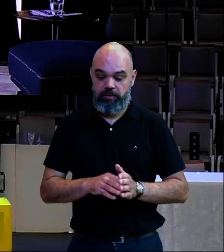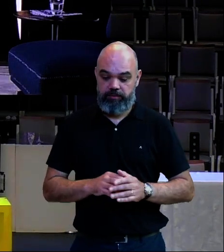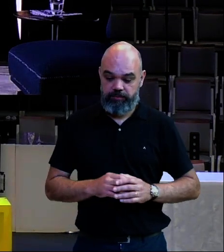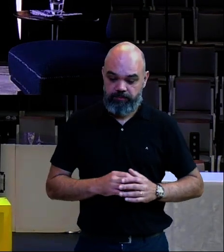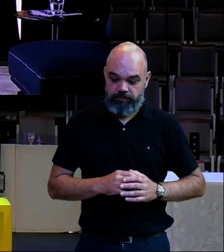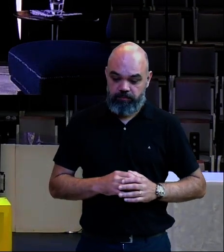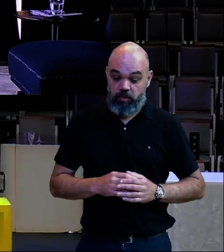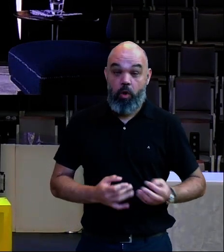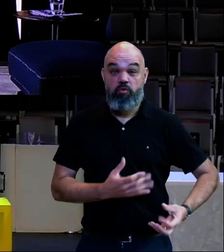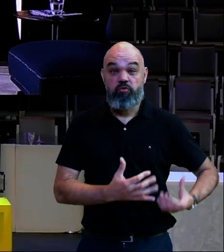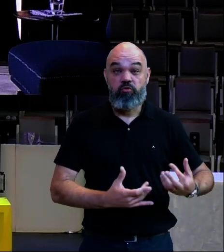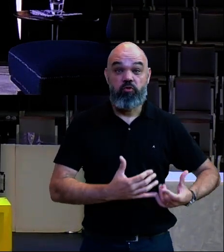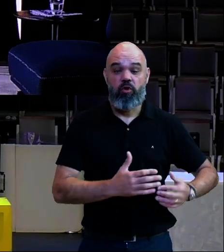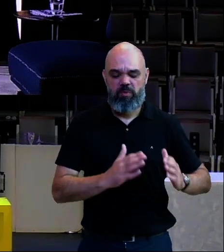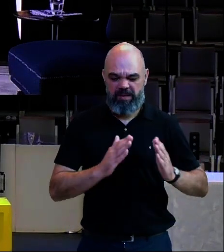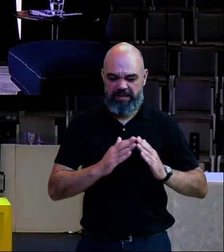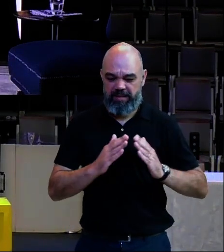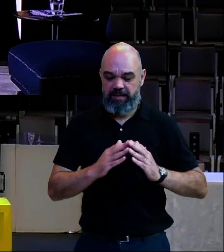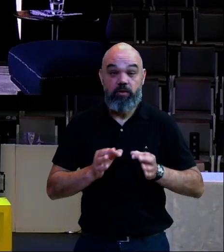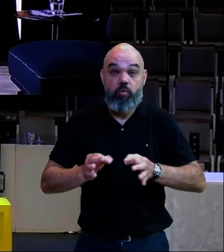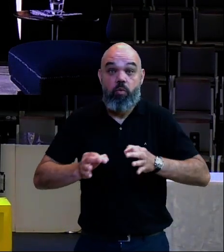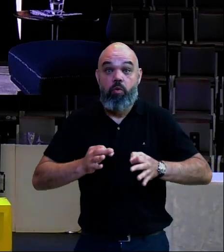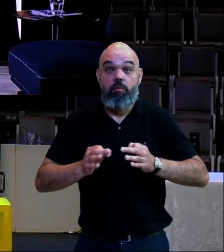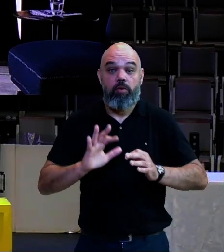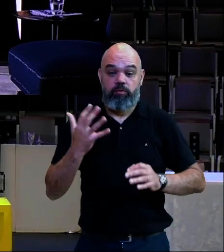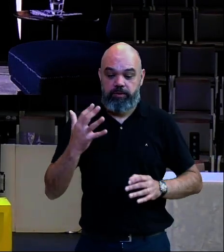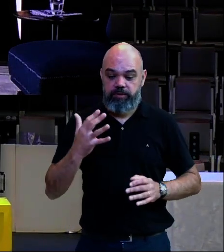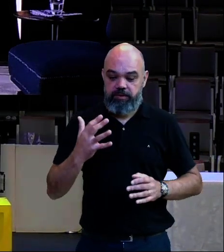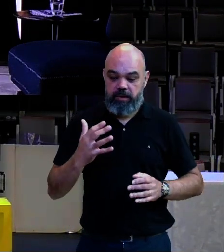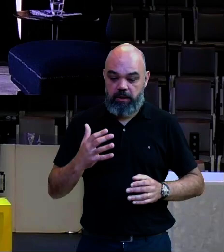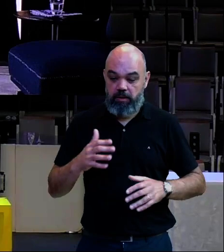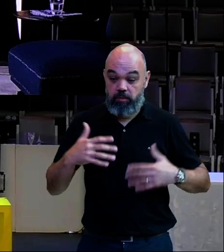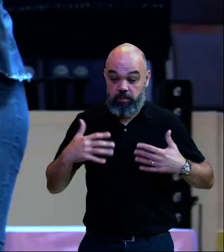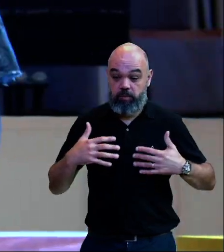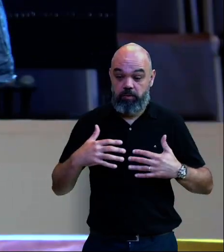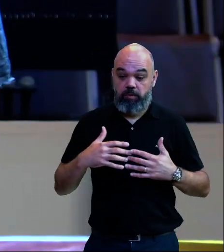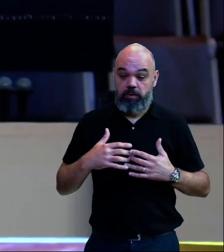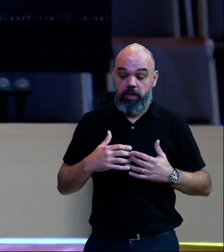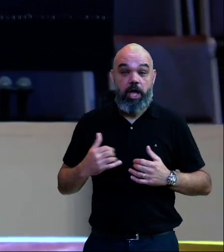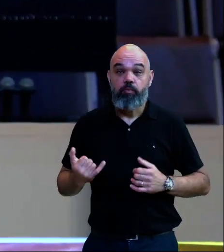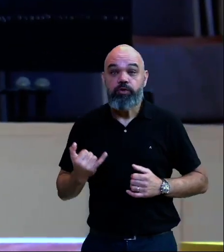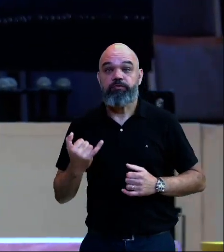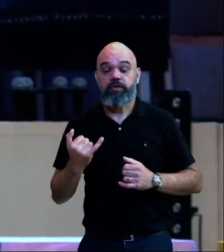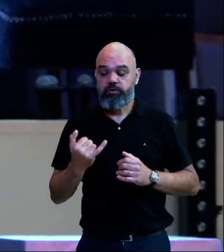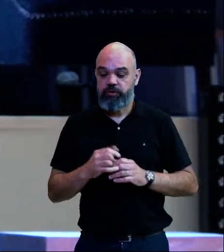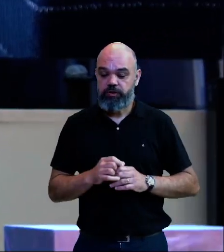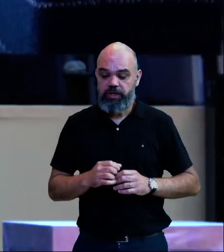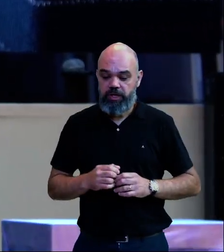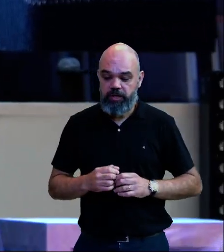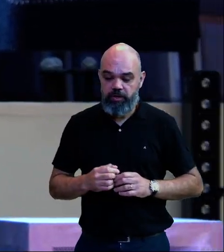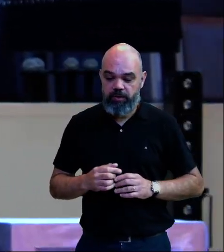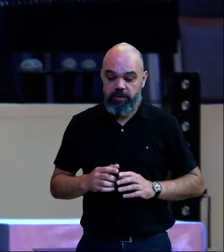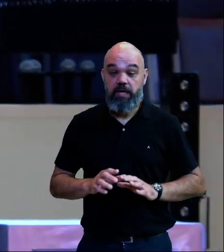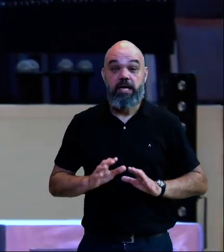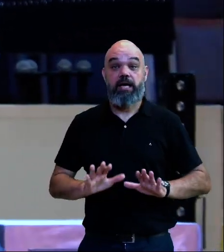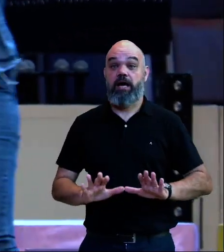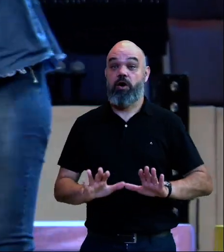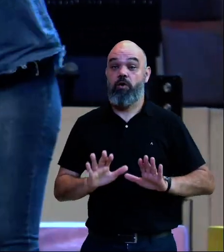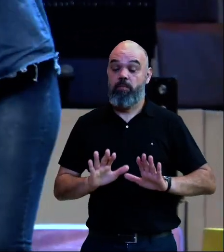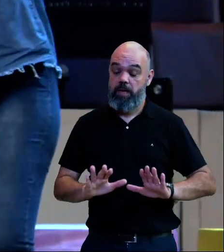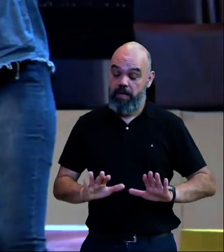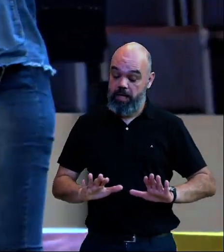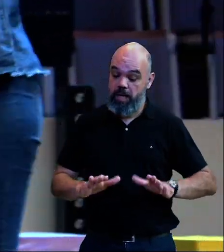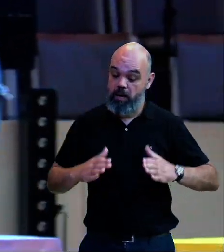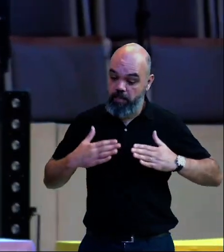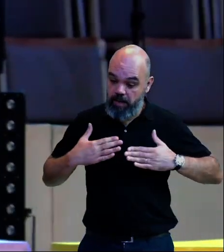Vitória, o fogo. Como isso? Não, eu falei pra não deixar sozinho. Eu sabia. Vamos lá, vamos fazer alguma coisa. Não, não, fica aqui. Não,